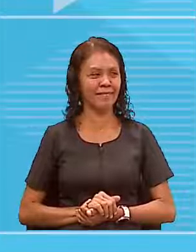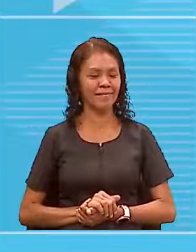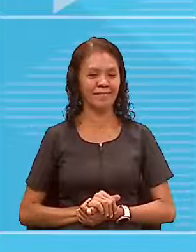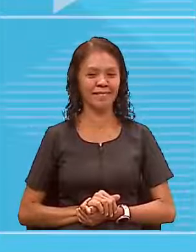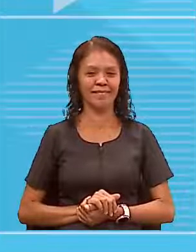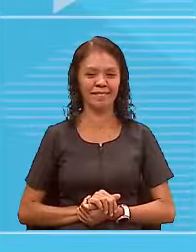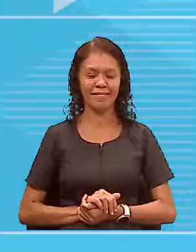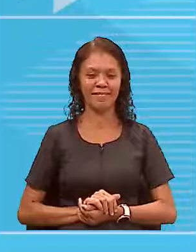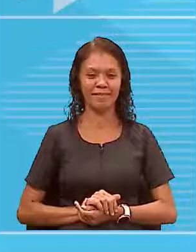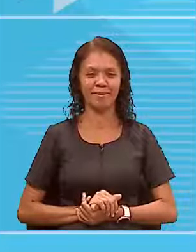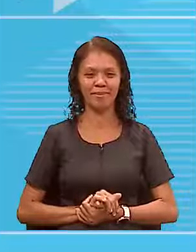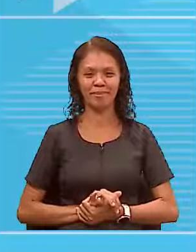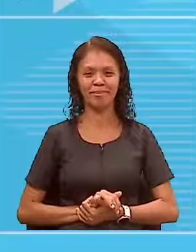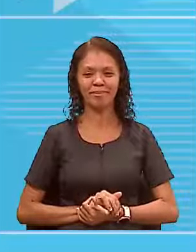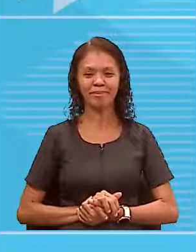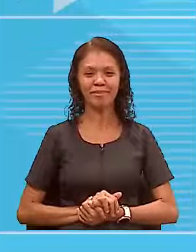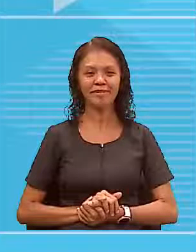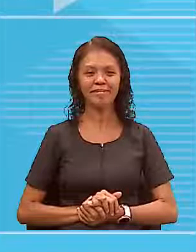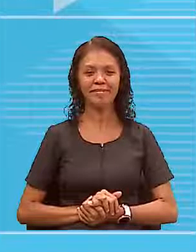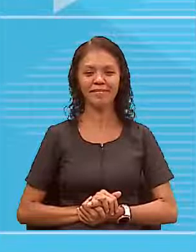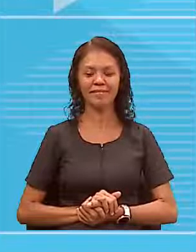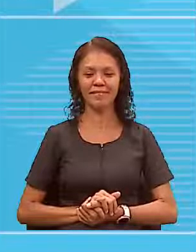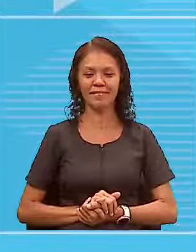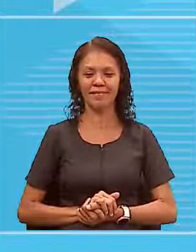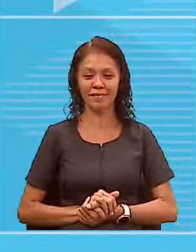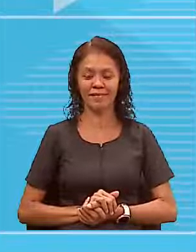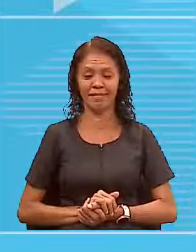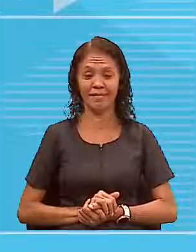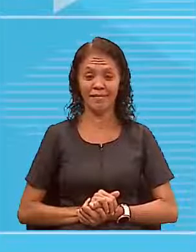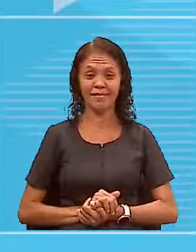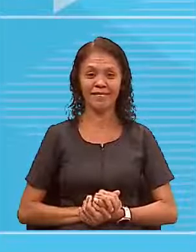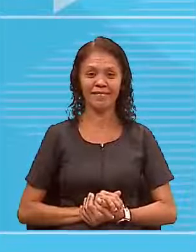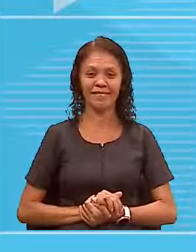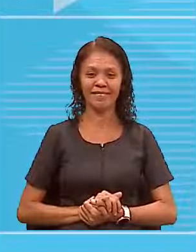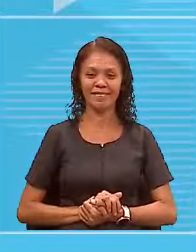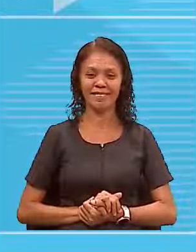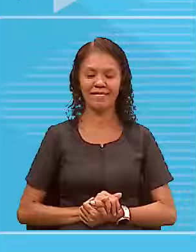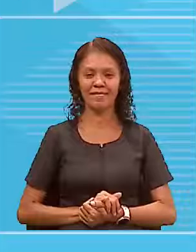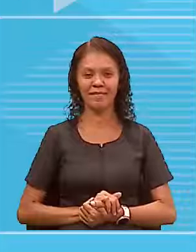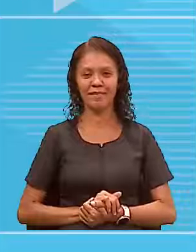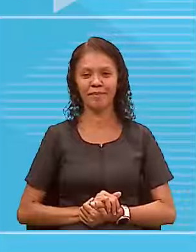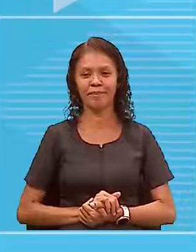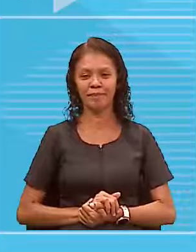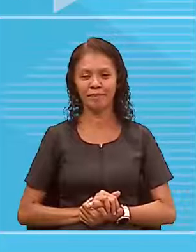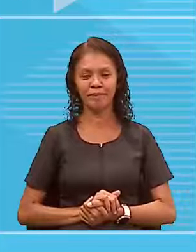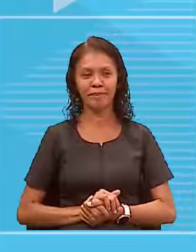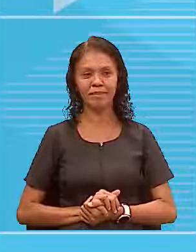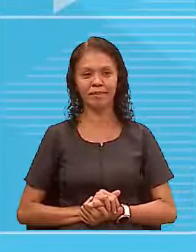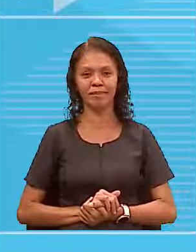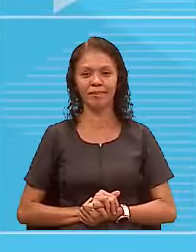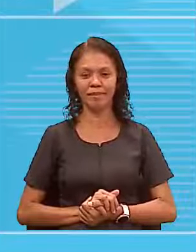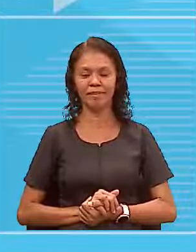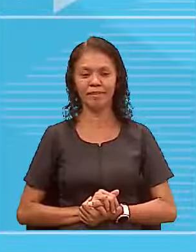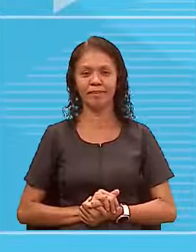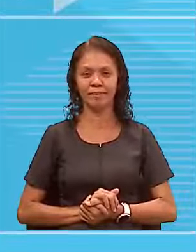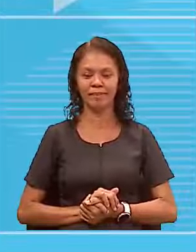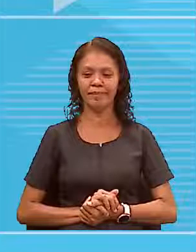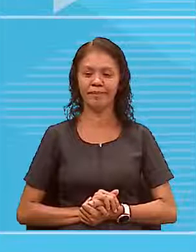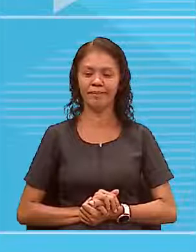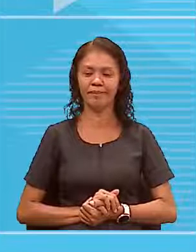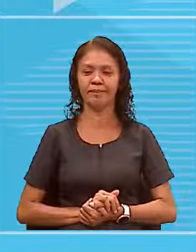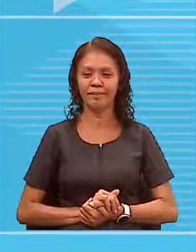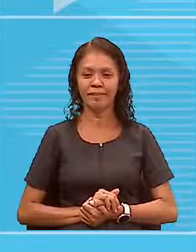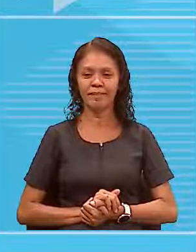Entendeu? Deu para entender? Deu para entender, pessoal? Ou não?